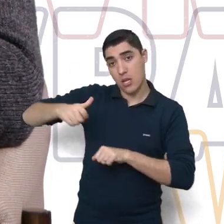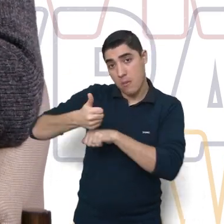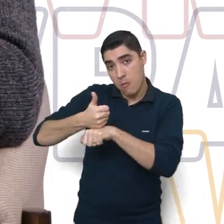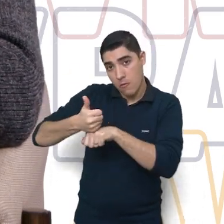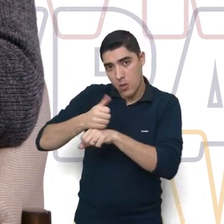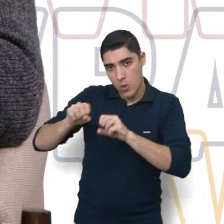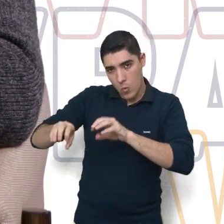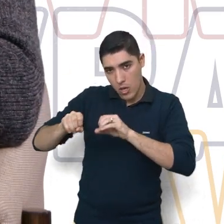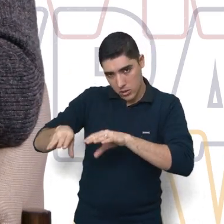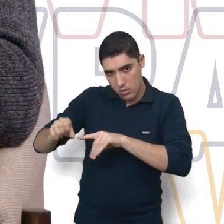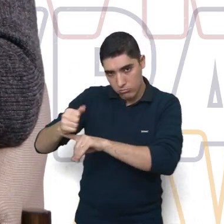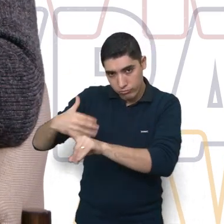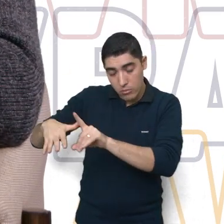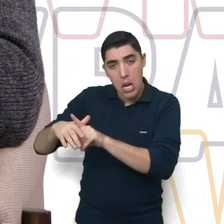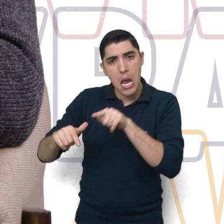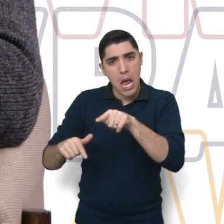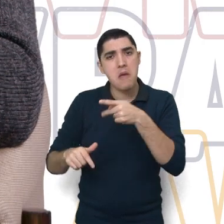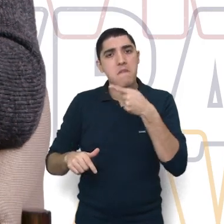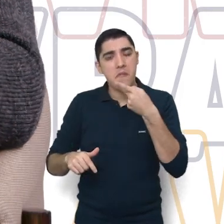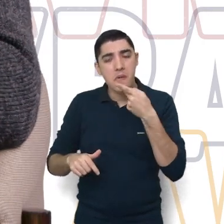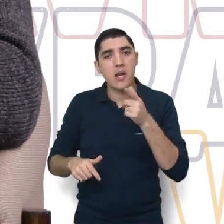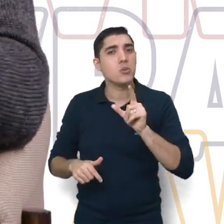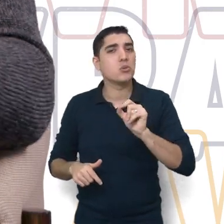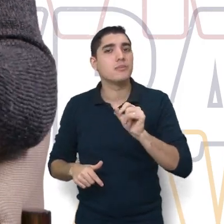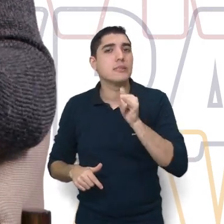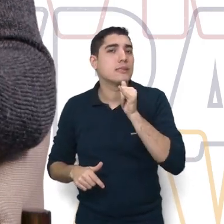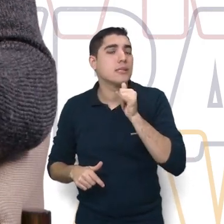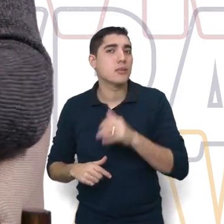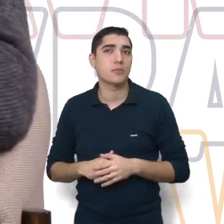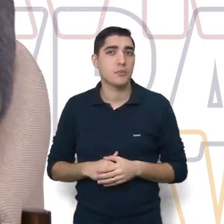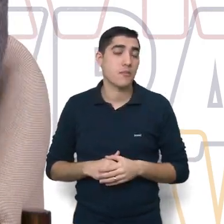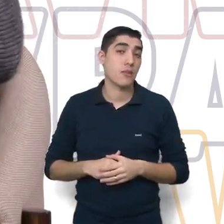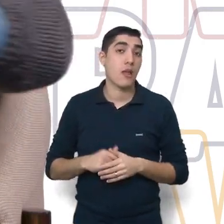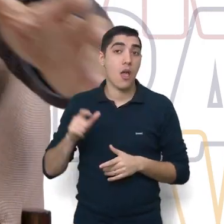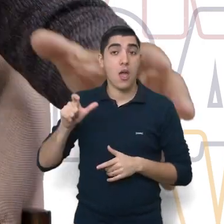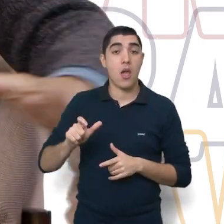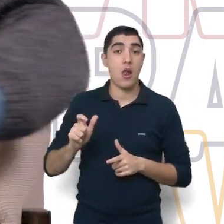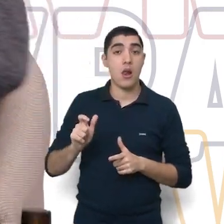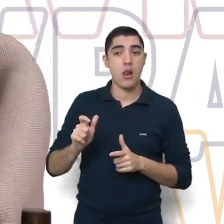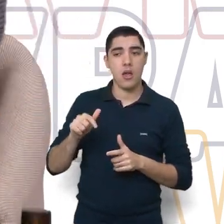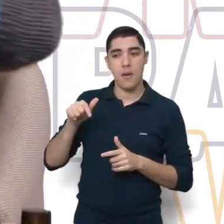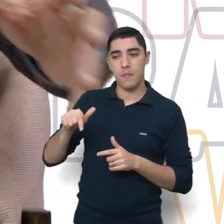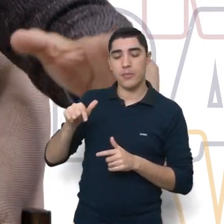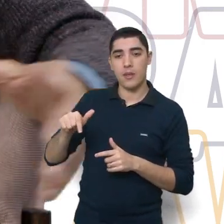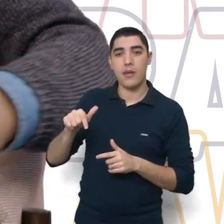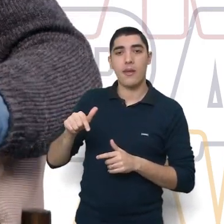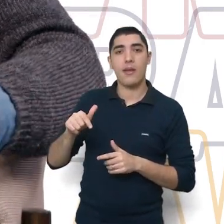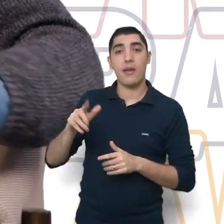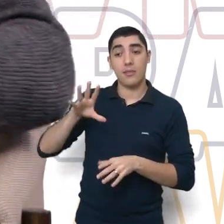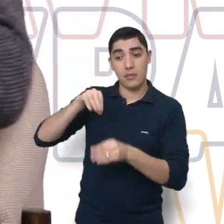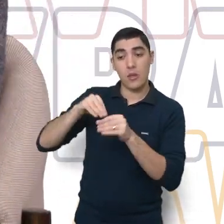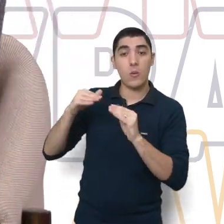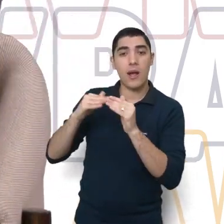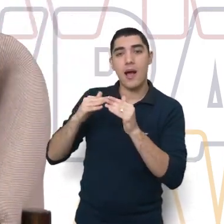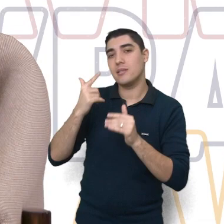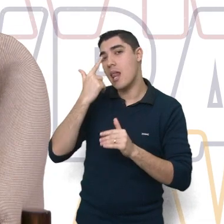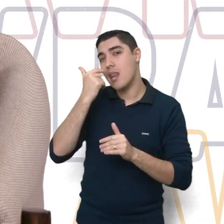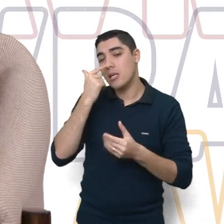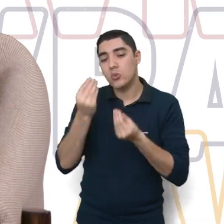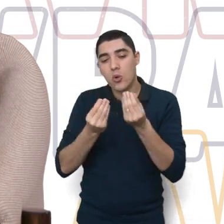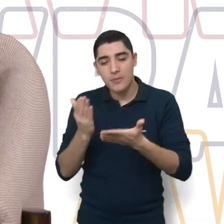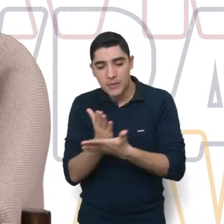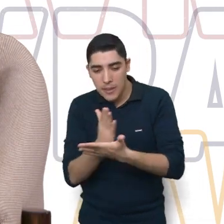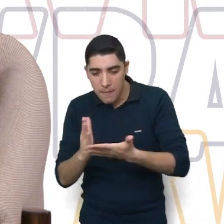quando a gente fala por exemplo de gerenciamento dos nossos resíduos da nossa casa então como